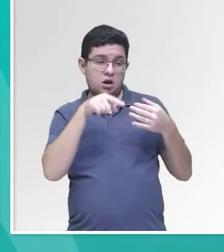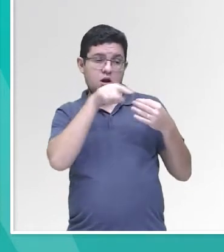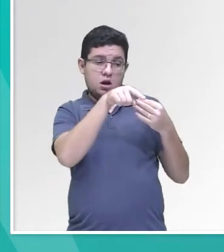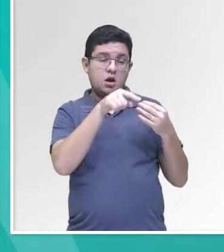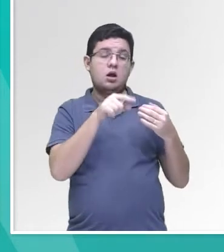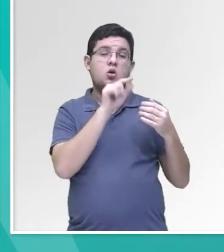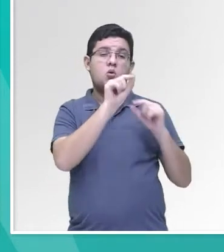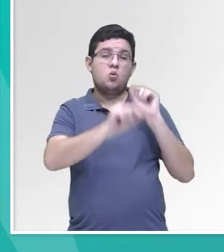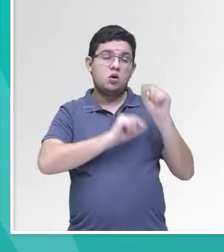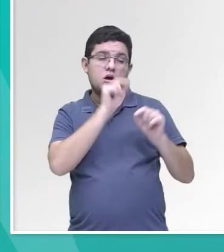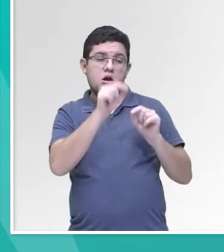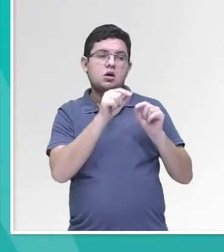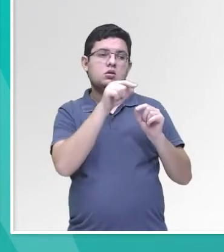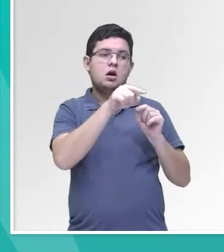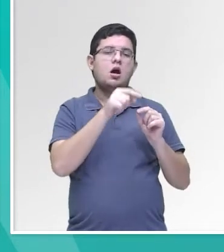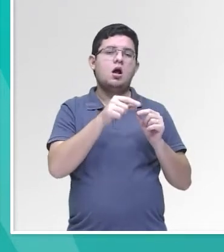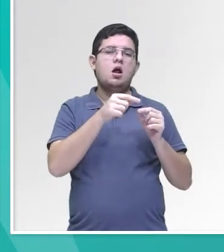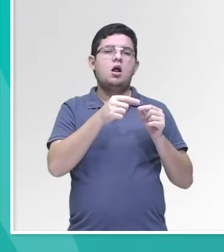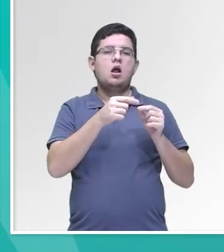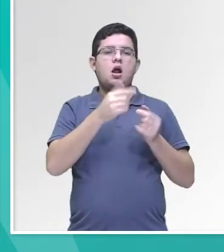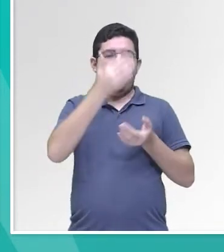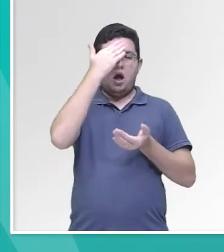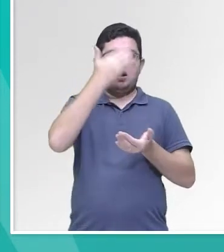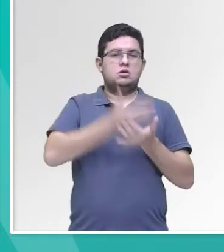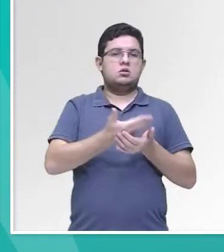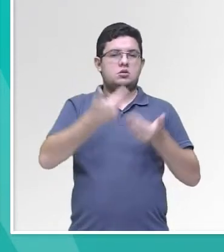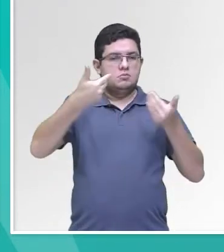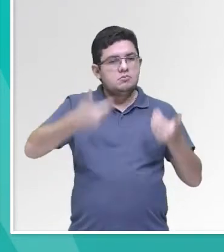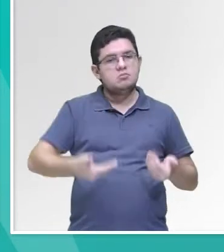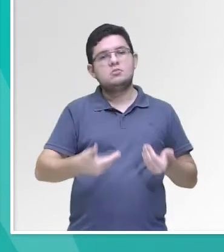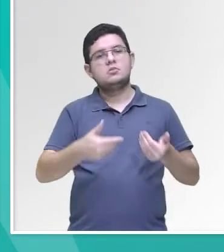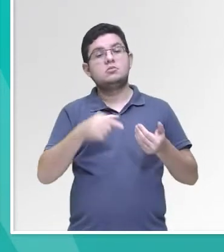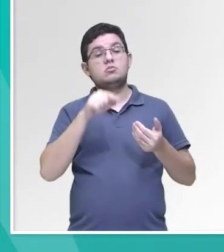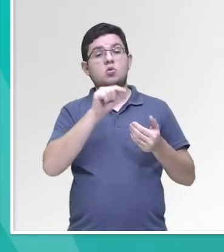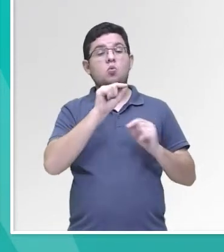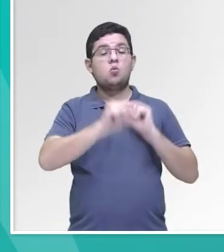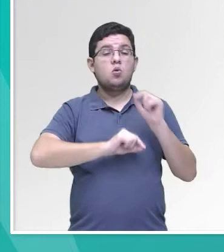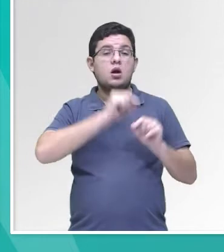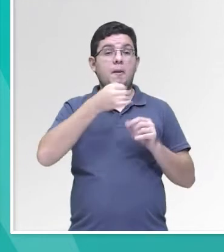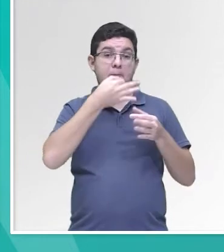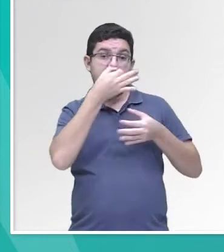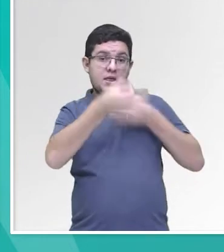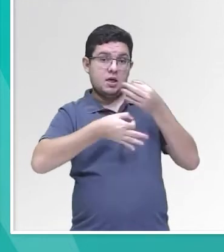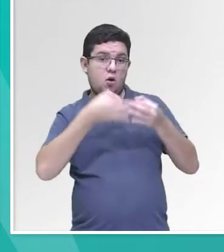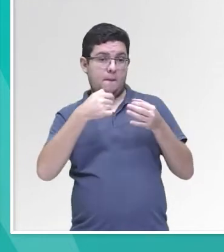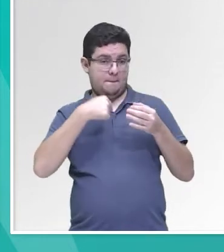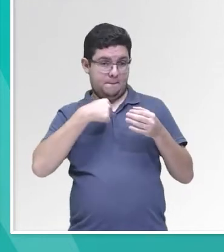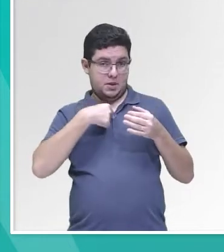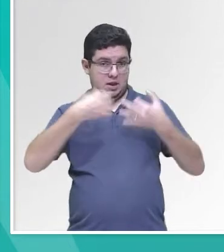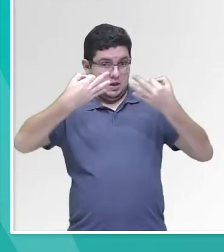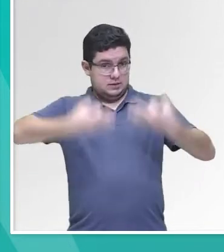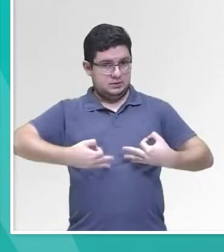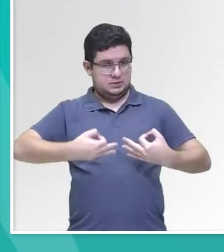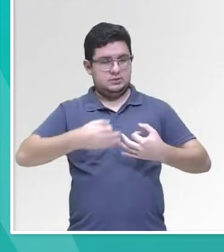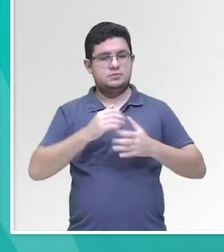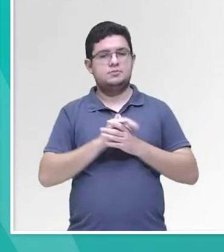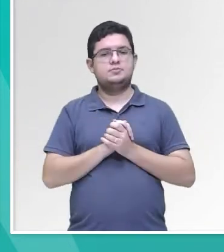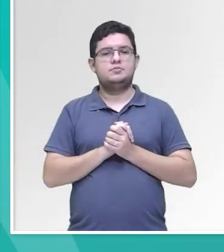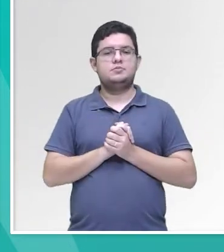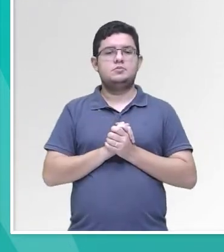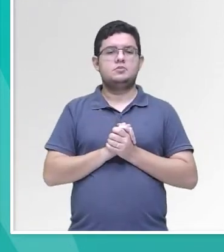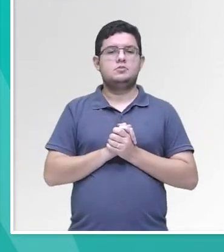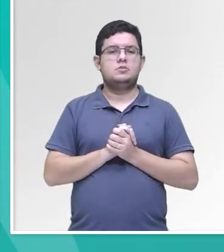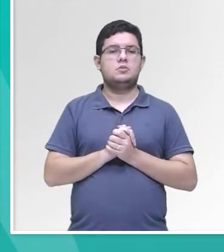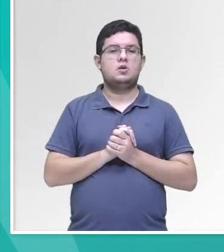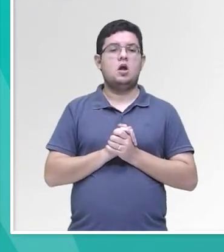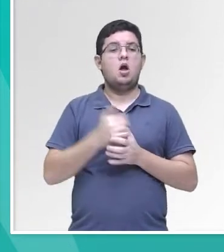Tentando convencê-lo de que a ideia defendida está correta. Prestem bem atenção nisso aqui. Eu posso ter